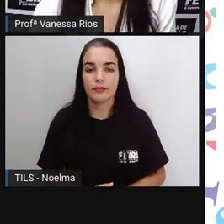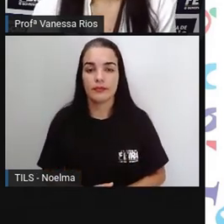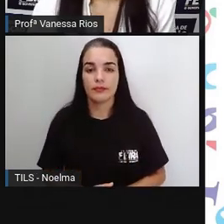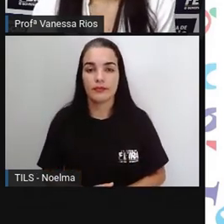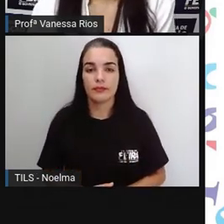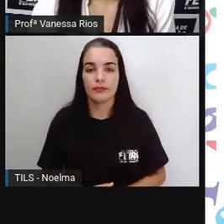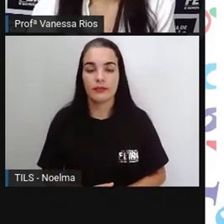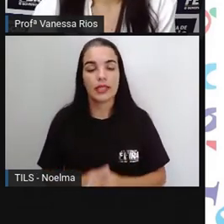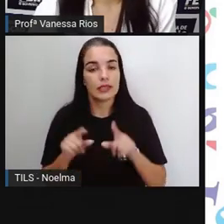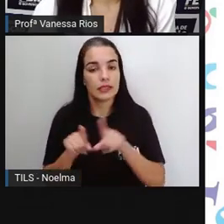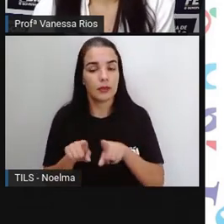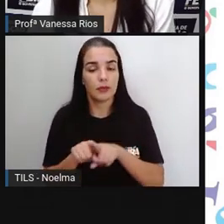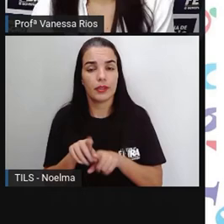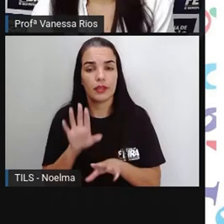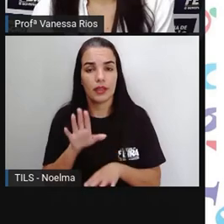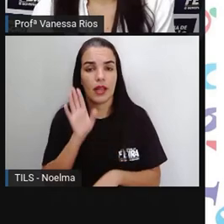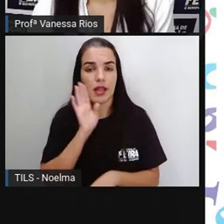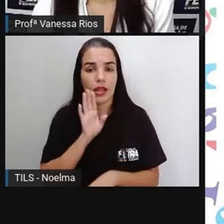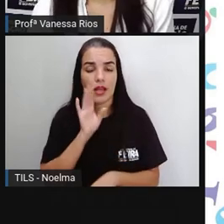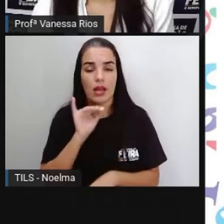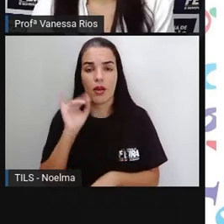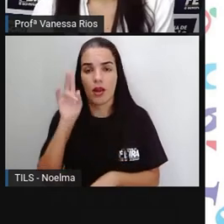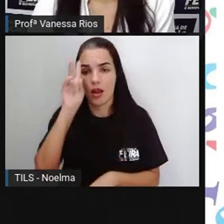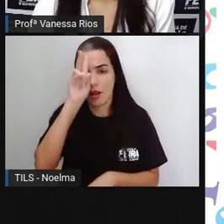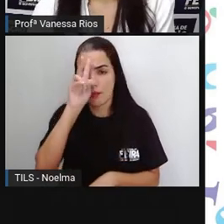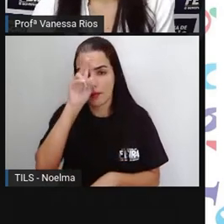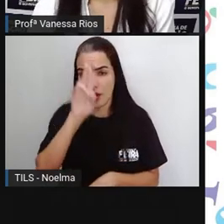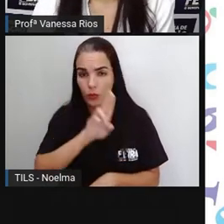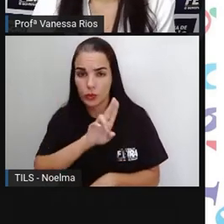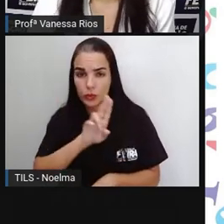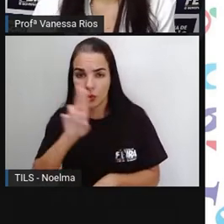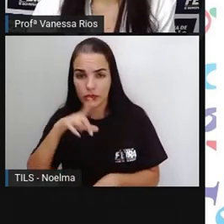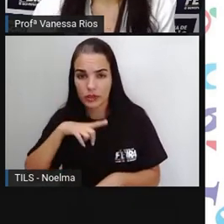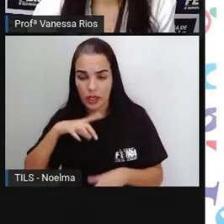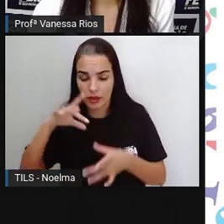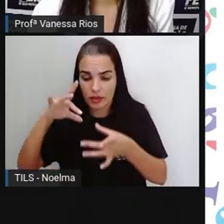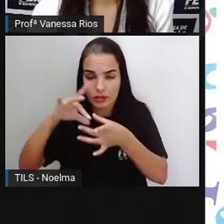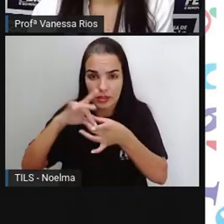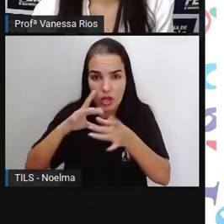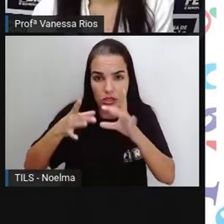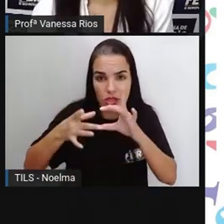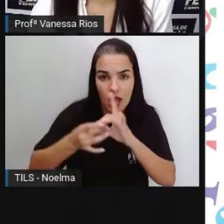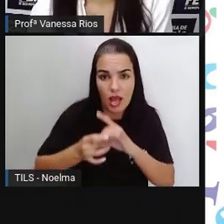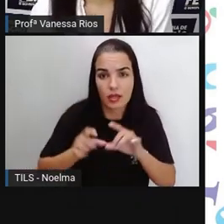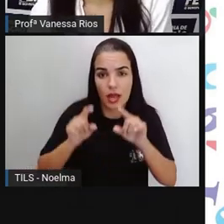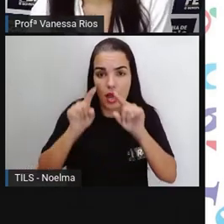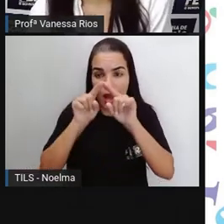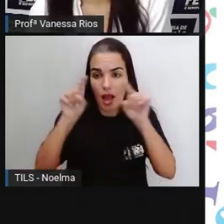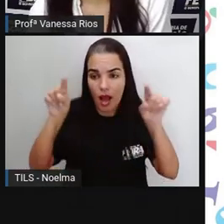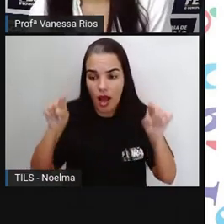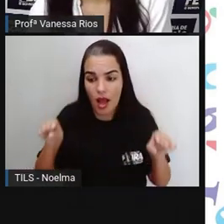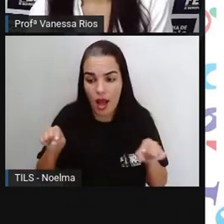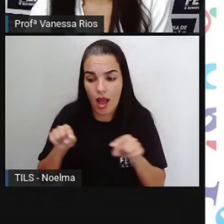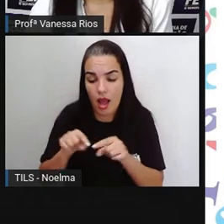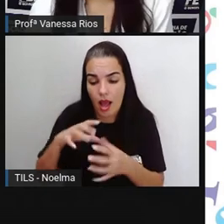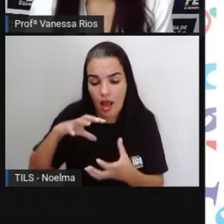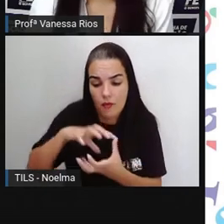gente lembrar que esses nomes eles estão associados ao seu formato, estão associados às